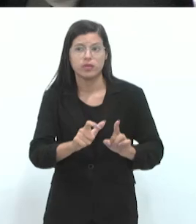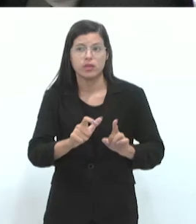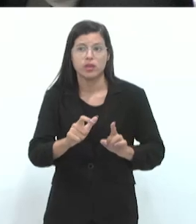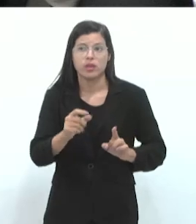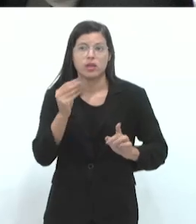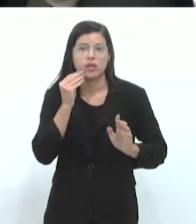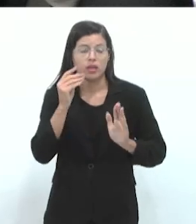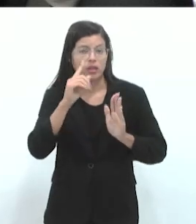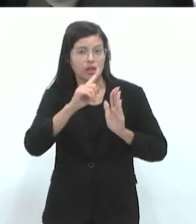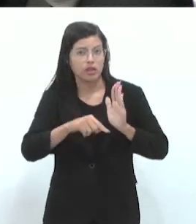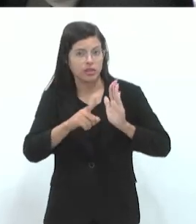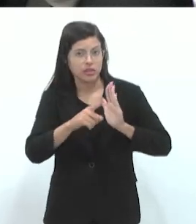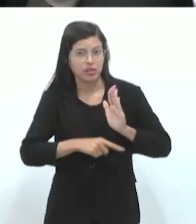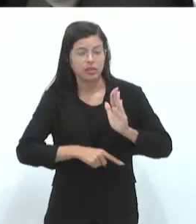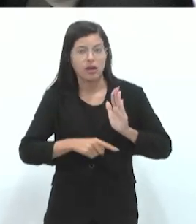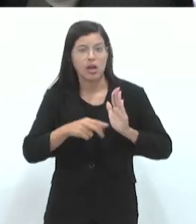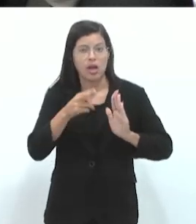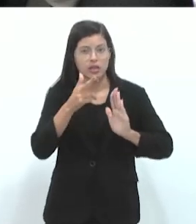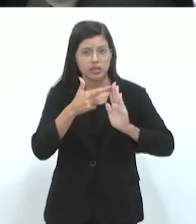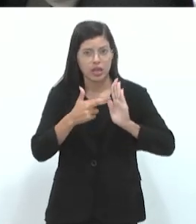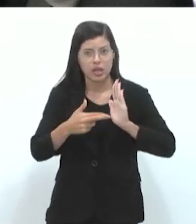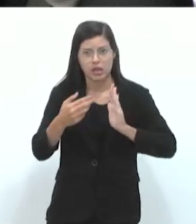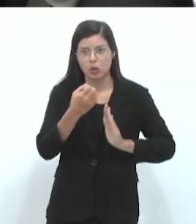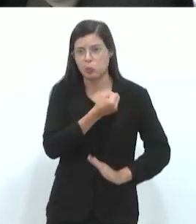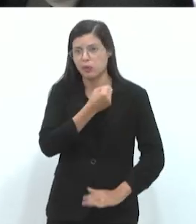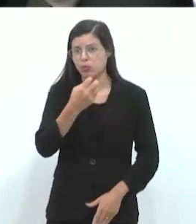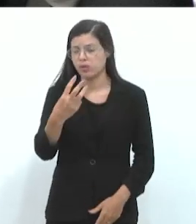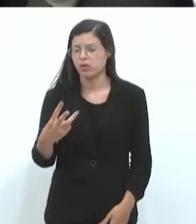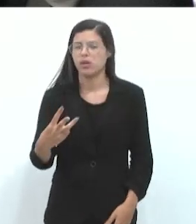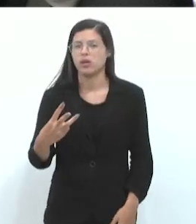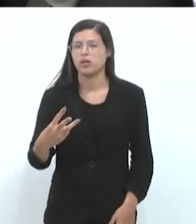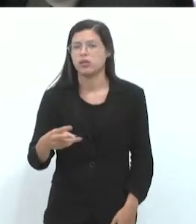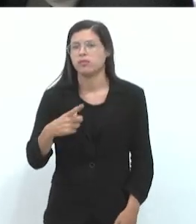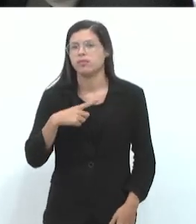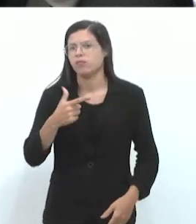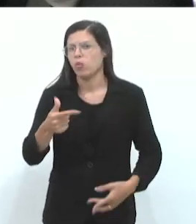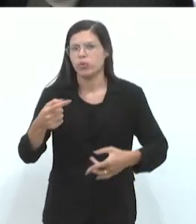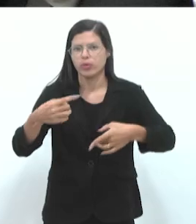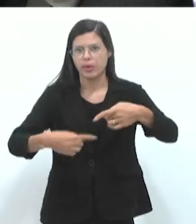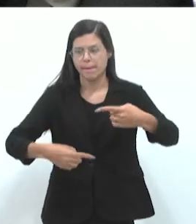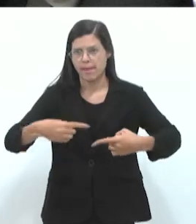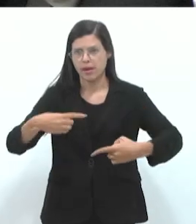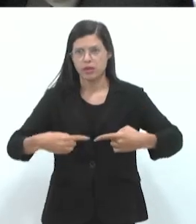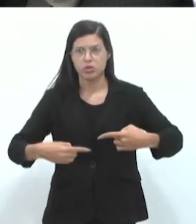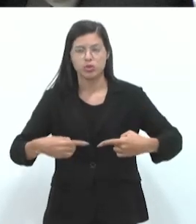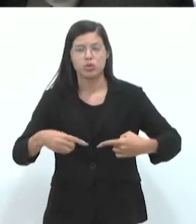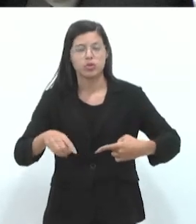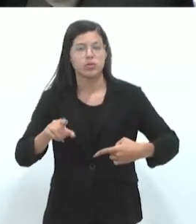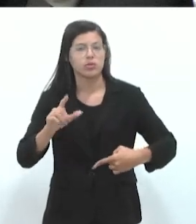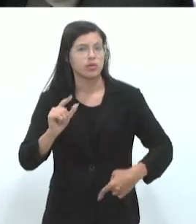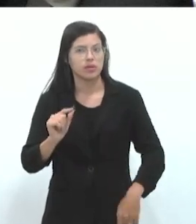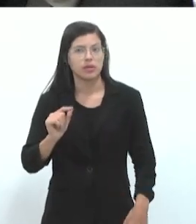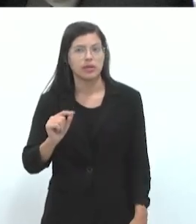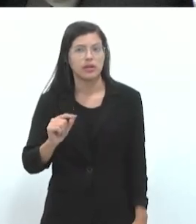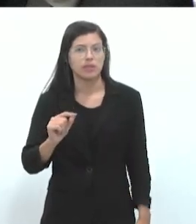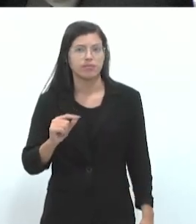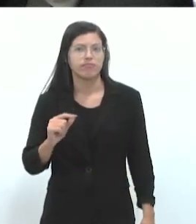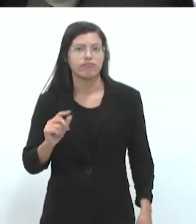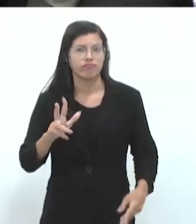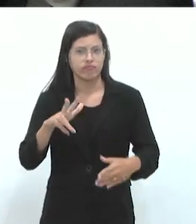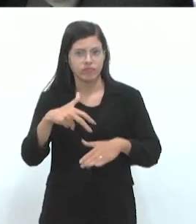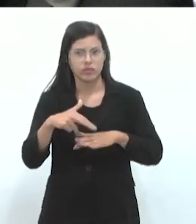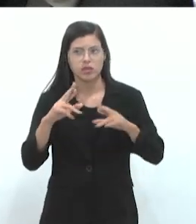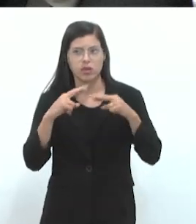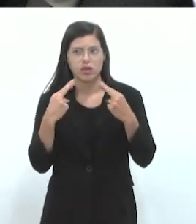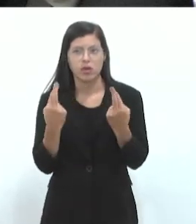normativa 3. E aí tem um outro debate de fundo, que é o debate que nos traz a essa reunião. É o debate